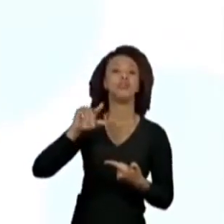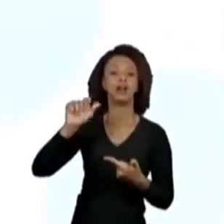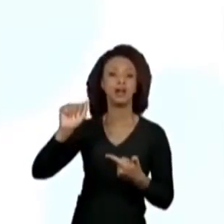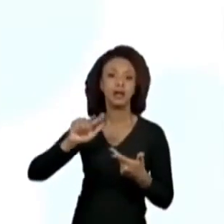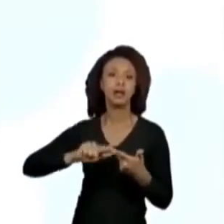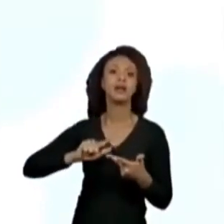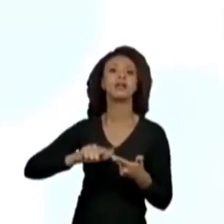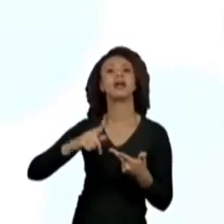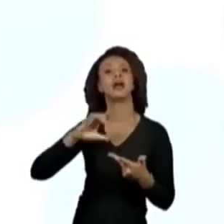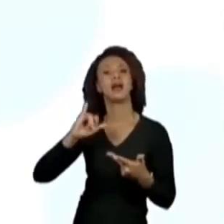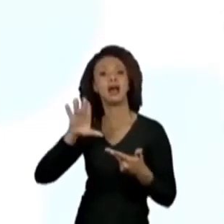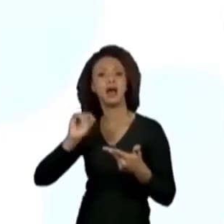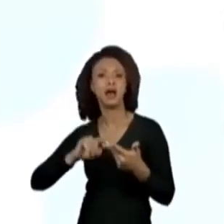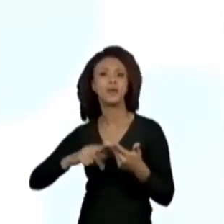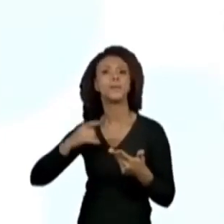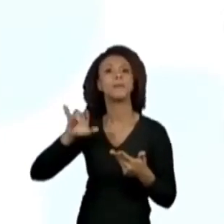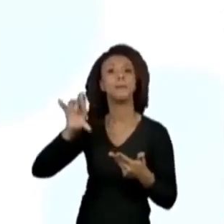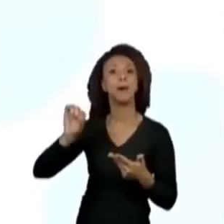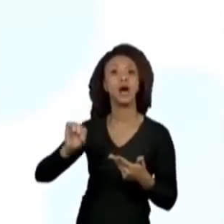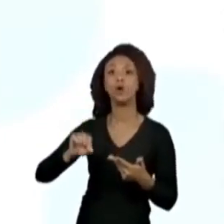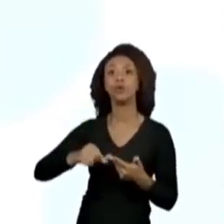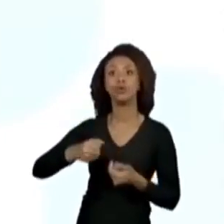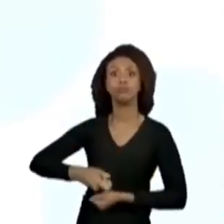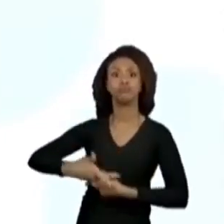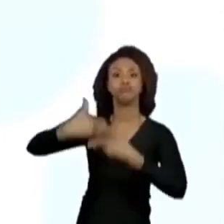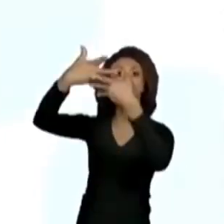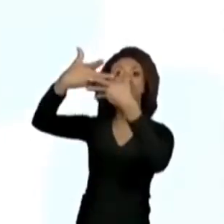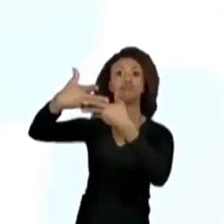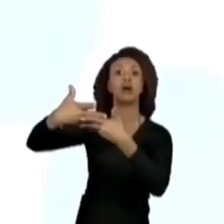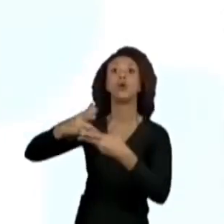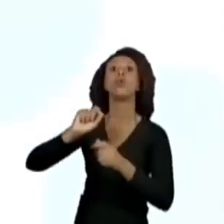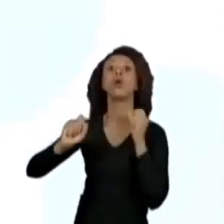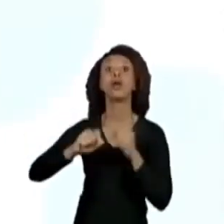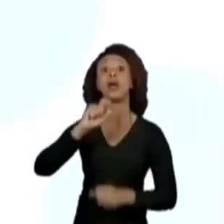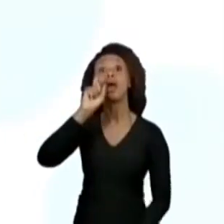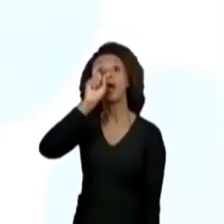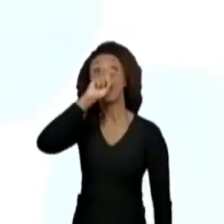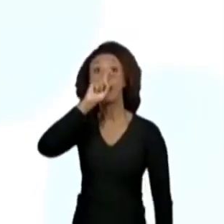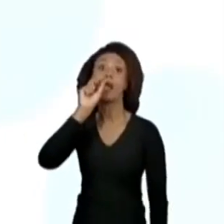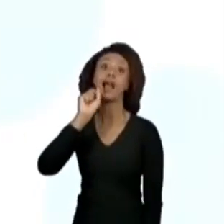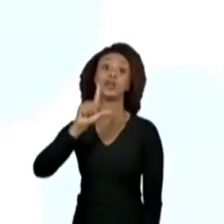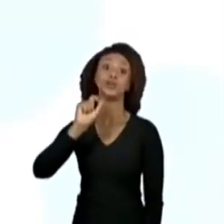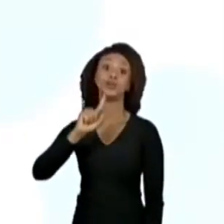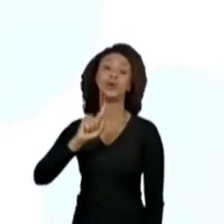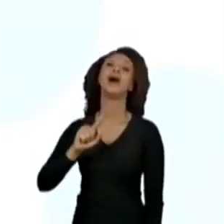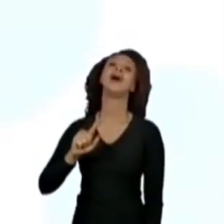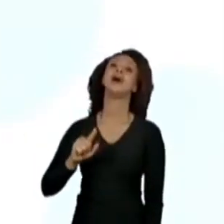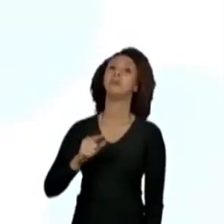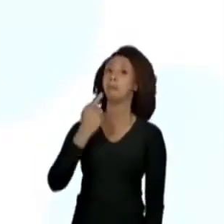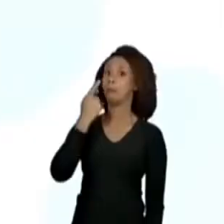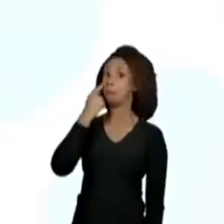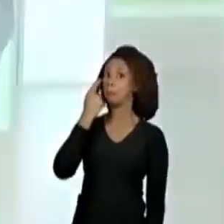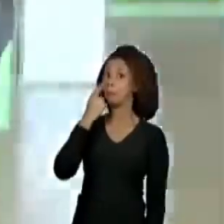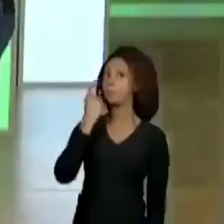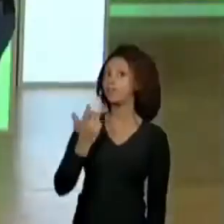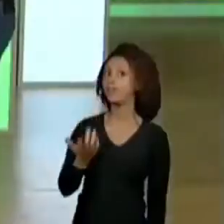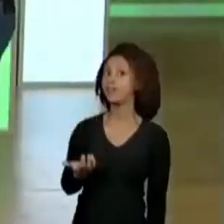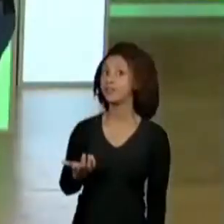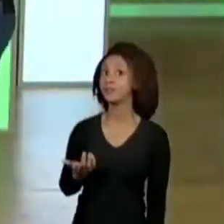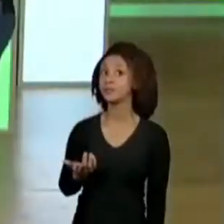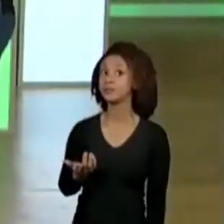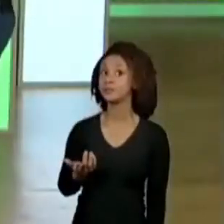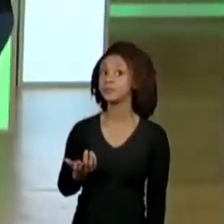é a Arara Azul. Nossa, disparou aí a Arara Azul, não é? Tanto, então vamos colocar